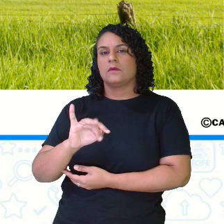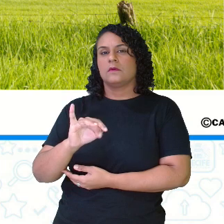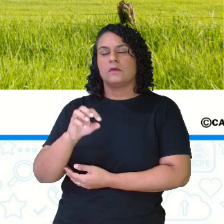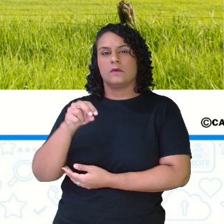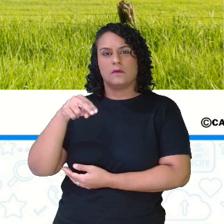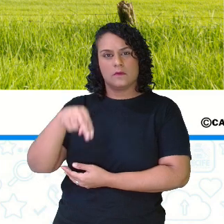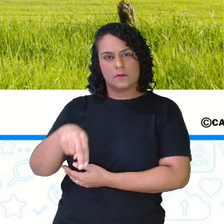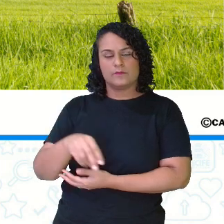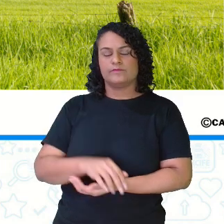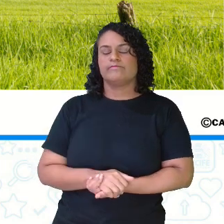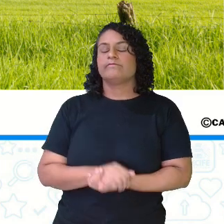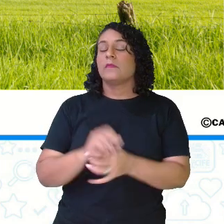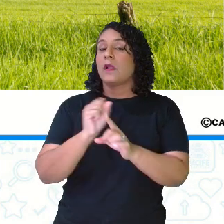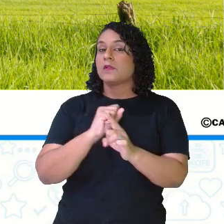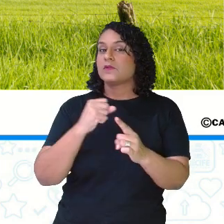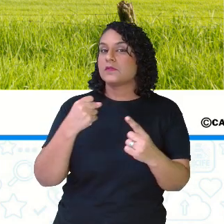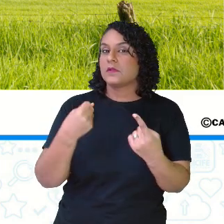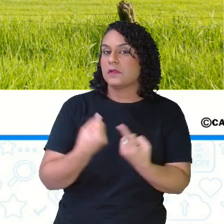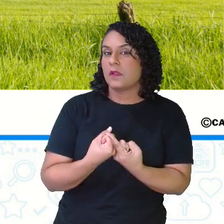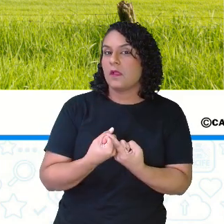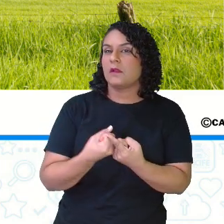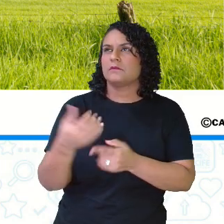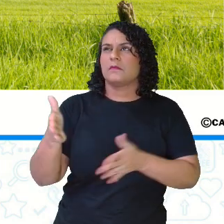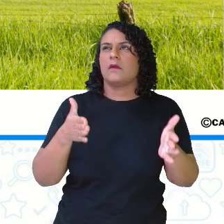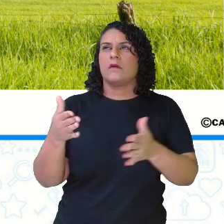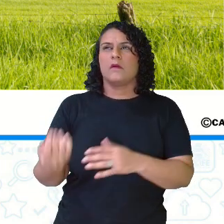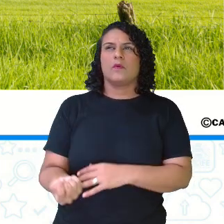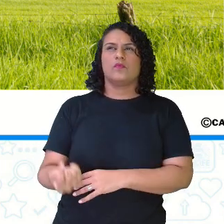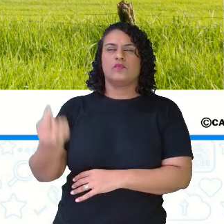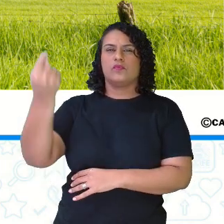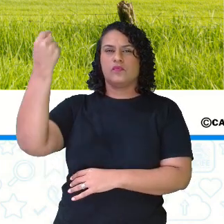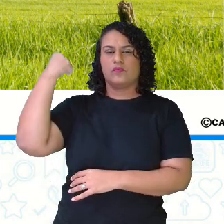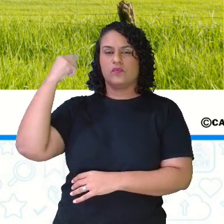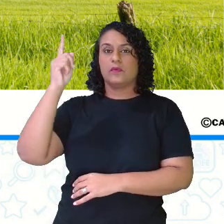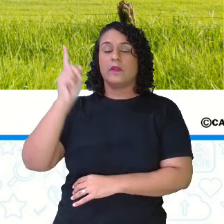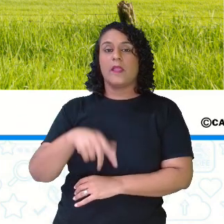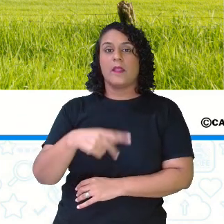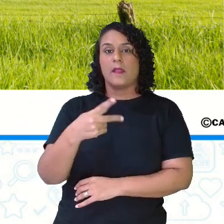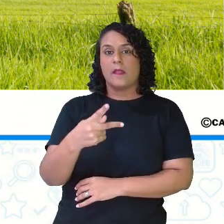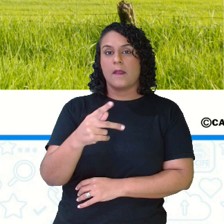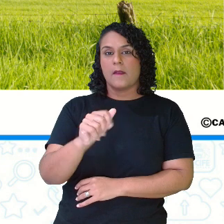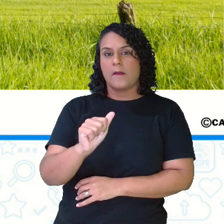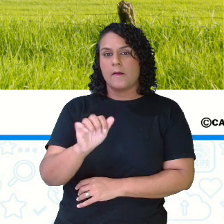A sociedade nessa época era uma sociedade patriarcal.